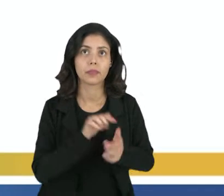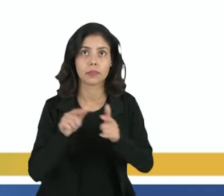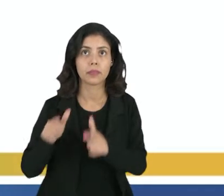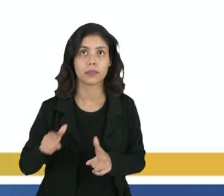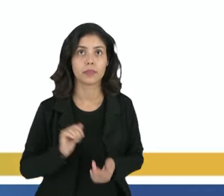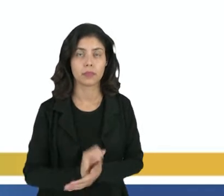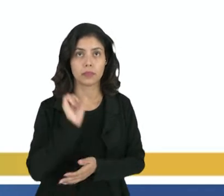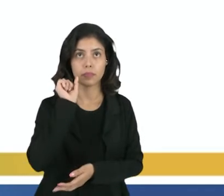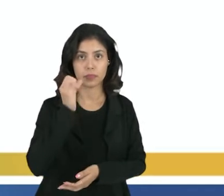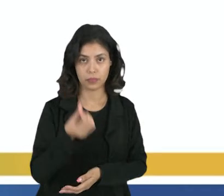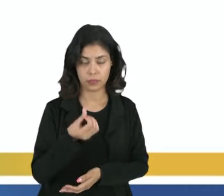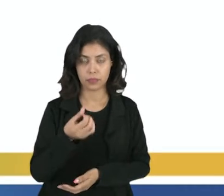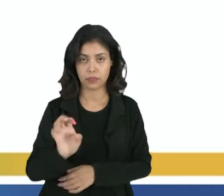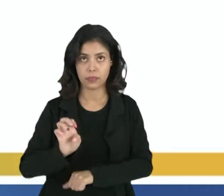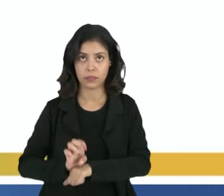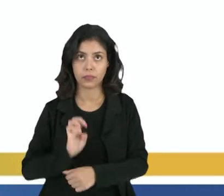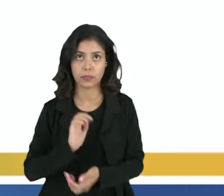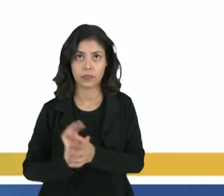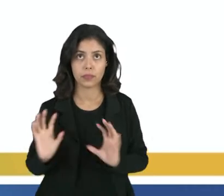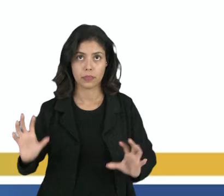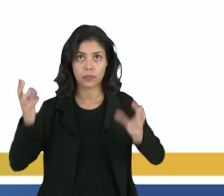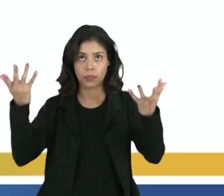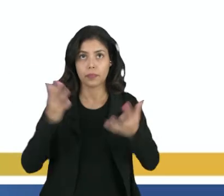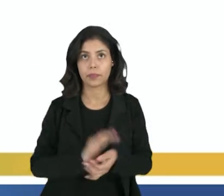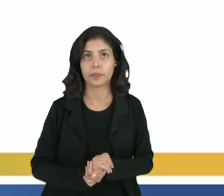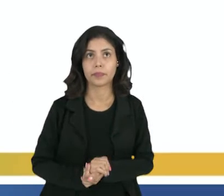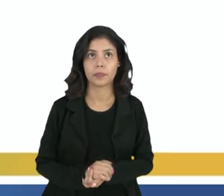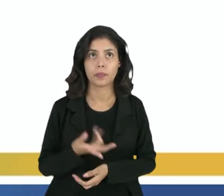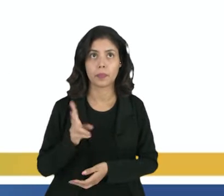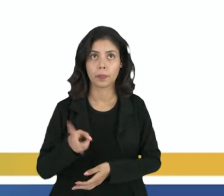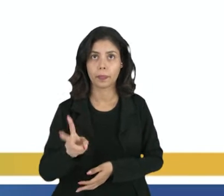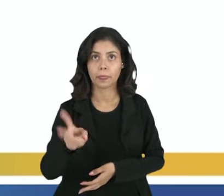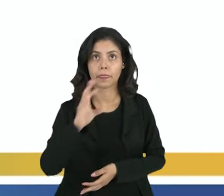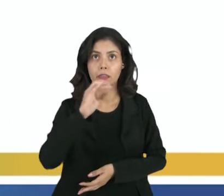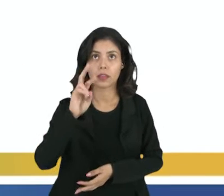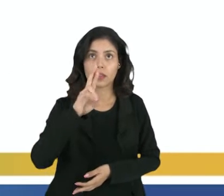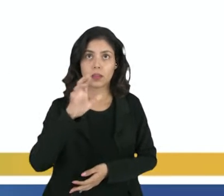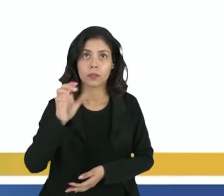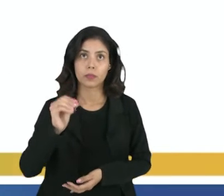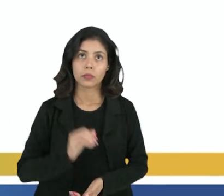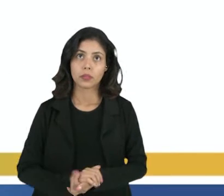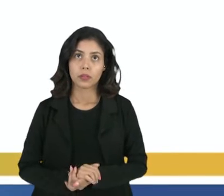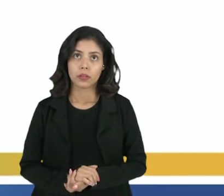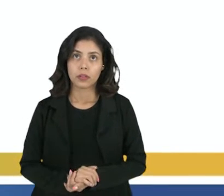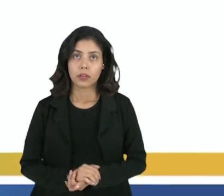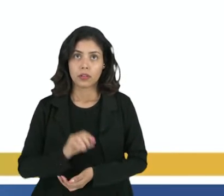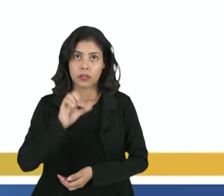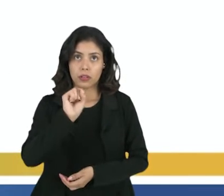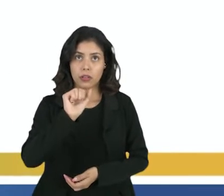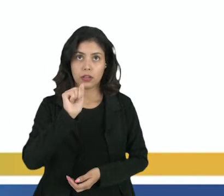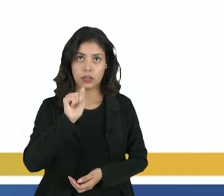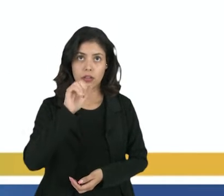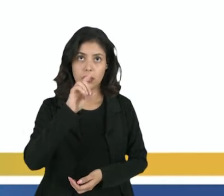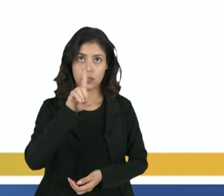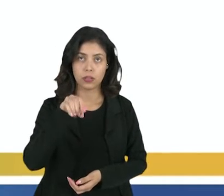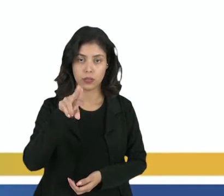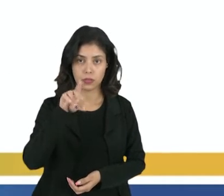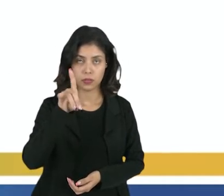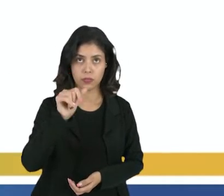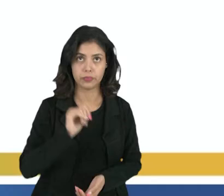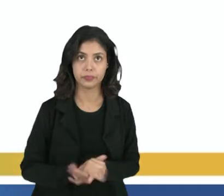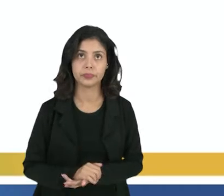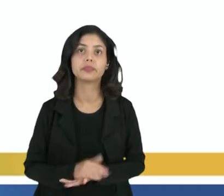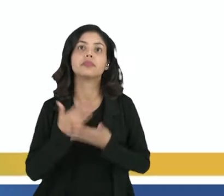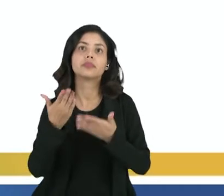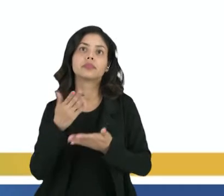pequena área de outros 6 estados. O clima que predomina o bioma cerrado, ele é tropical